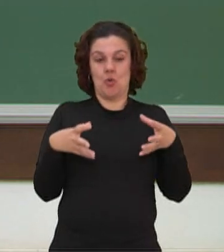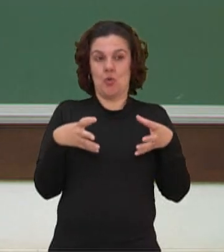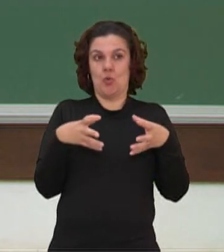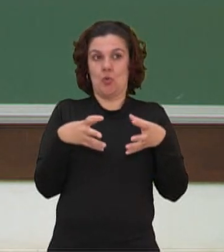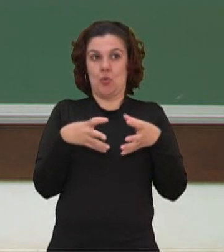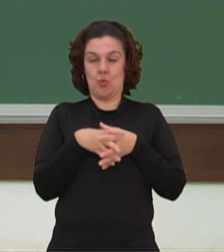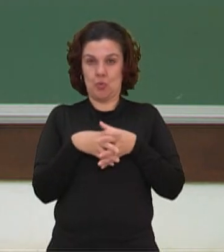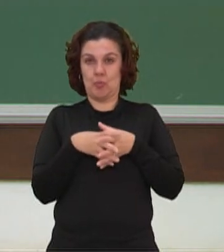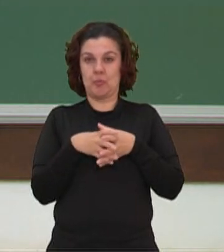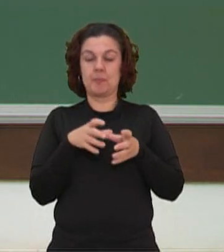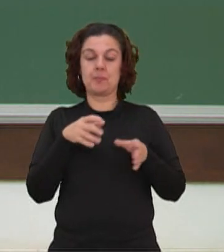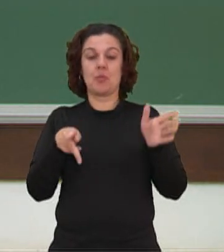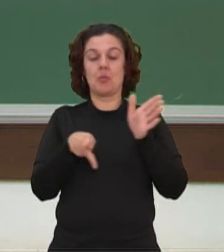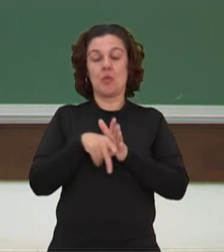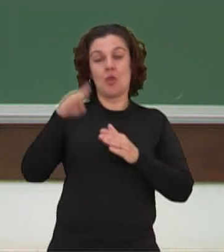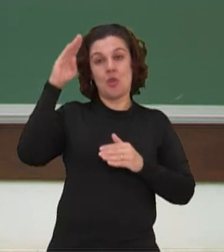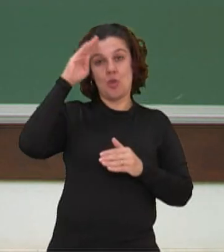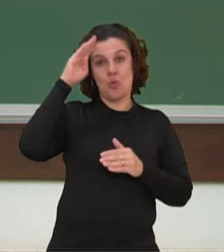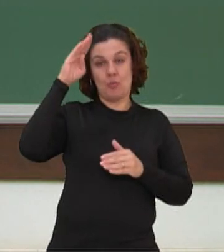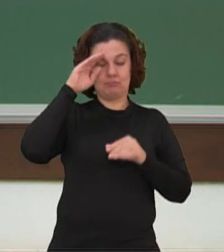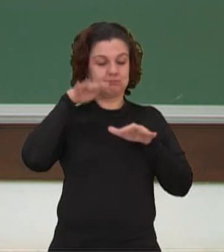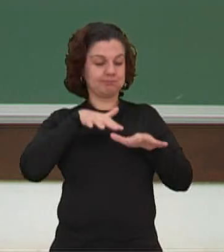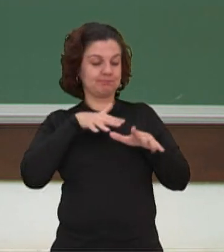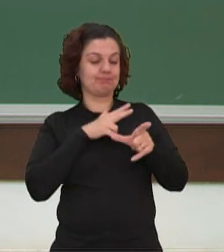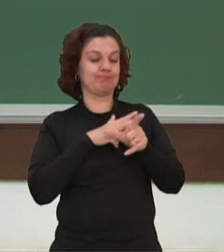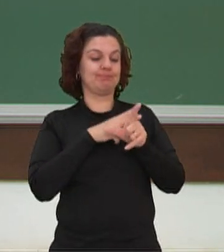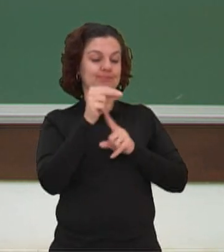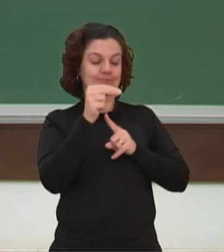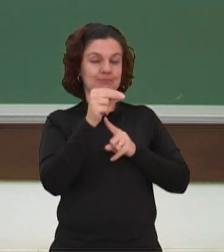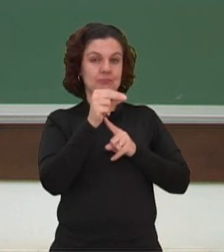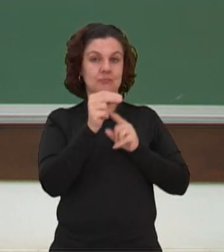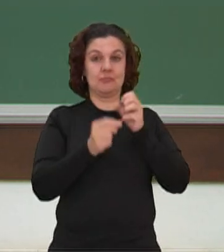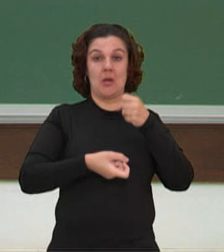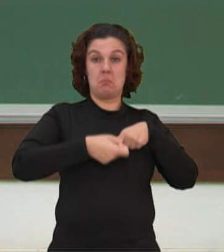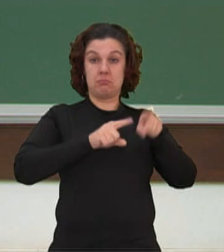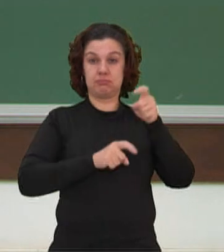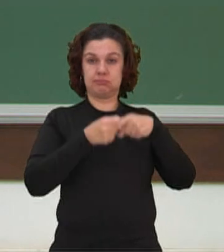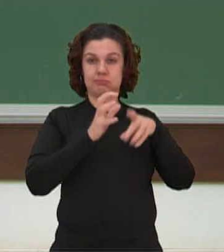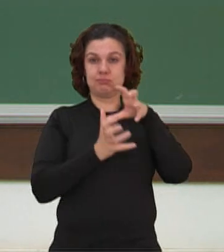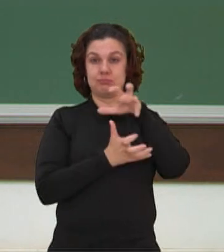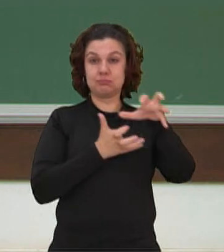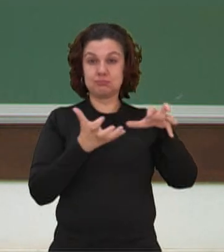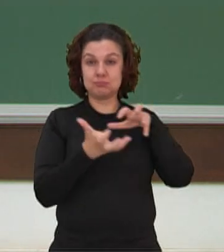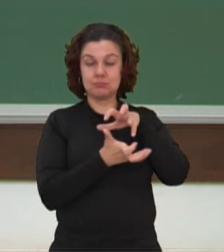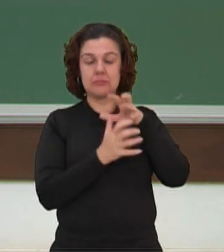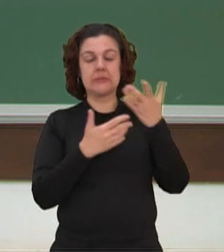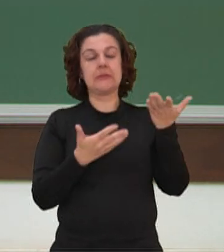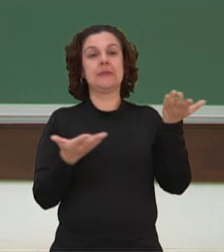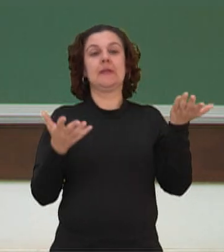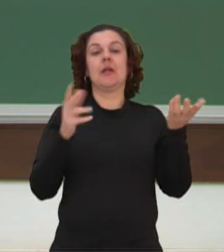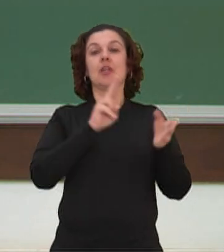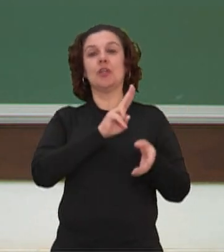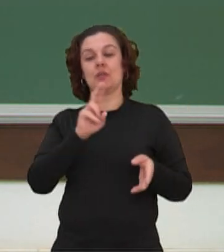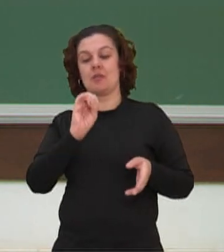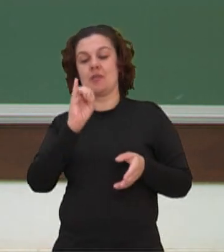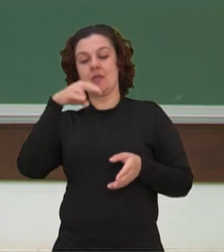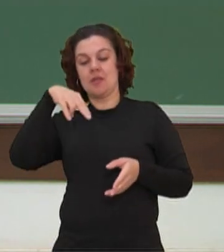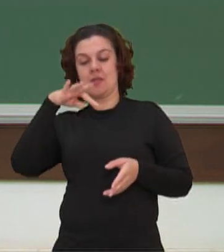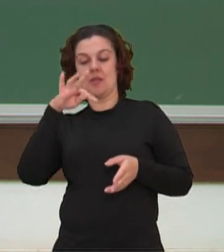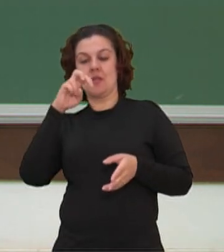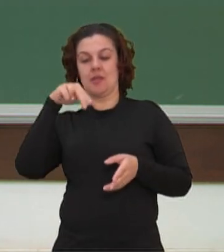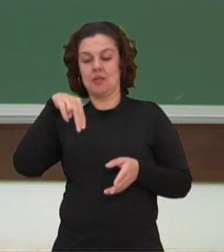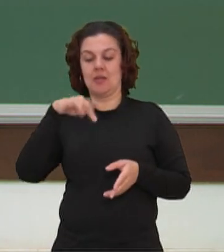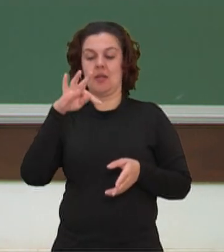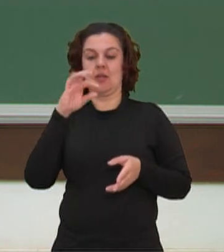seja, as tropas federais, venceram esses revoltosos e então esse episódio ganhou o nome de